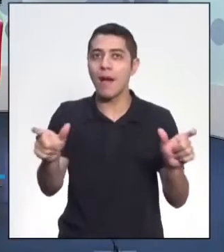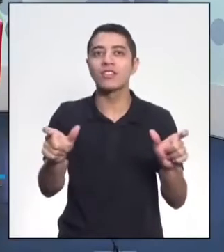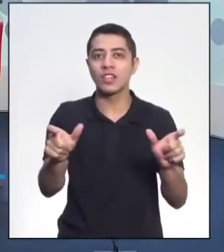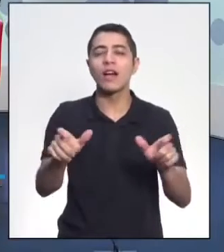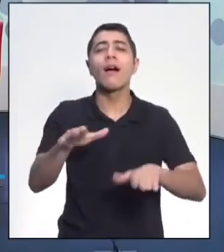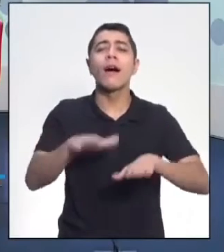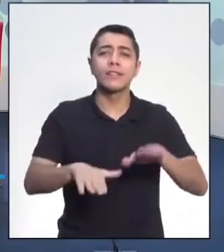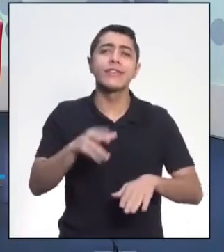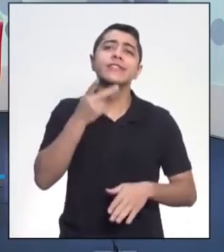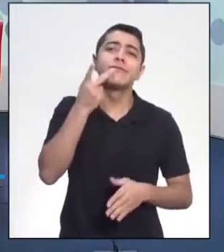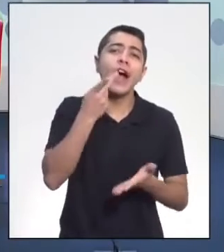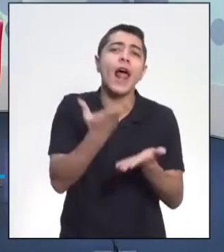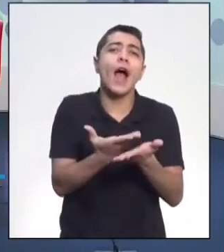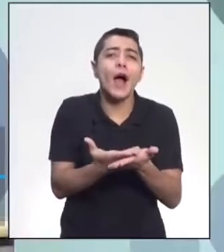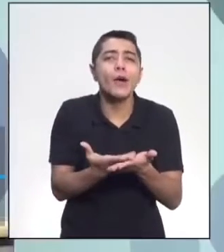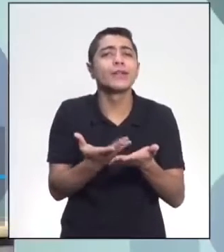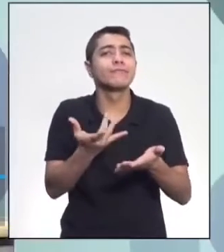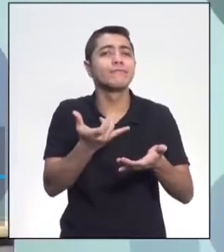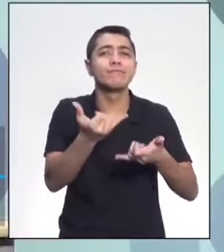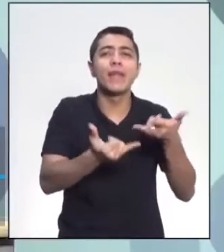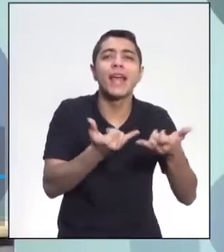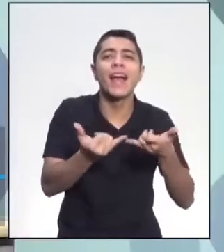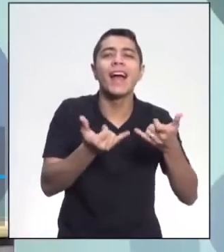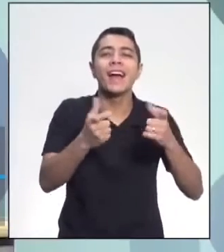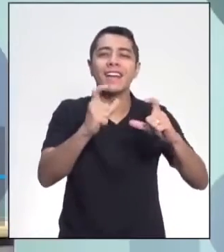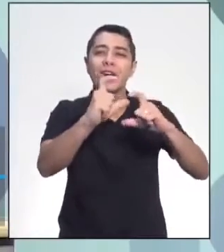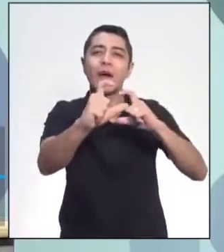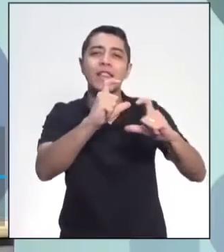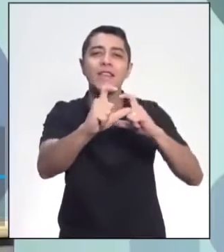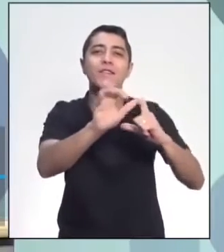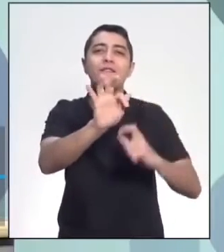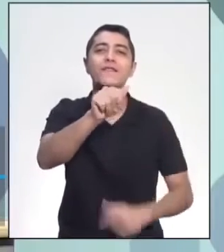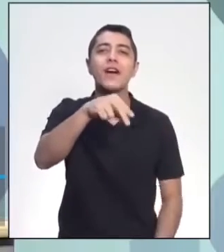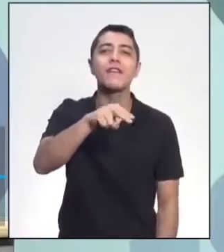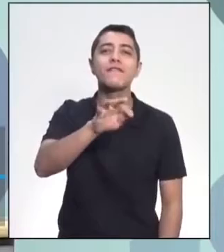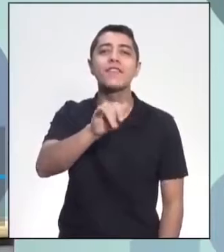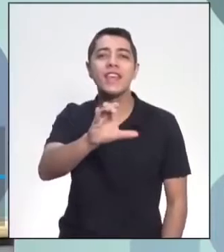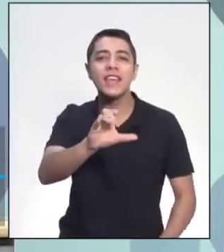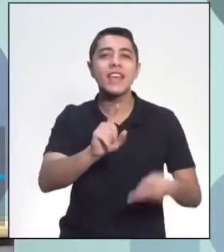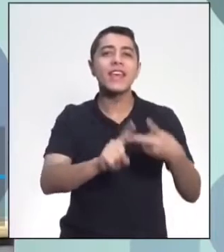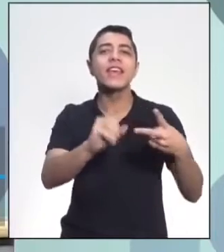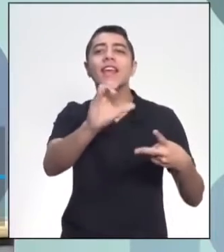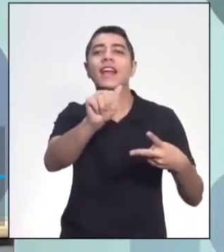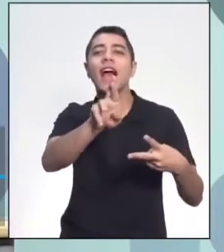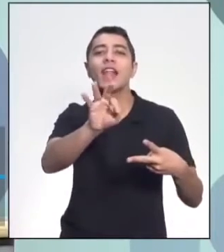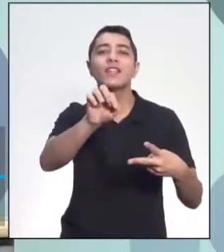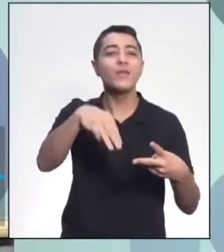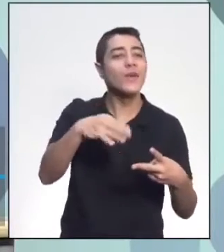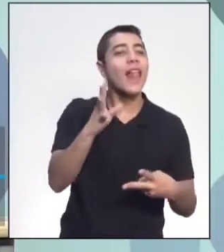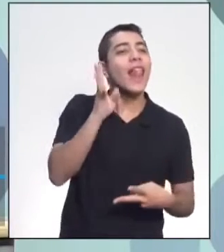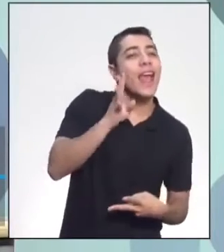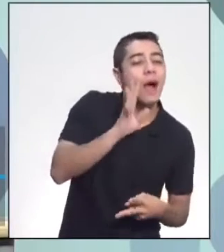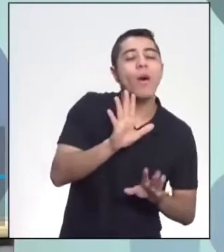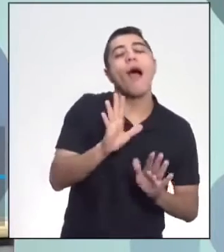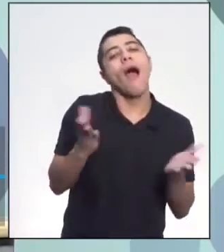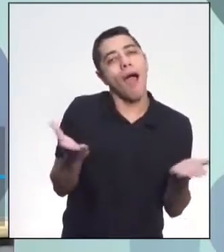brinquedo, né? Pois é, boa, boa, boa. Gente, brinquedo. a aula de hoje a gente vai falar sobre um ponto gramatical.